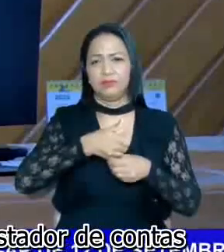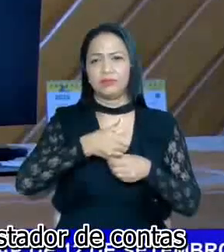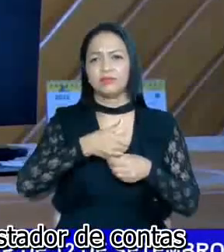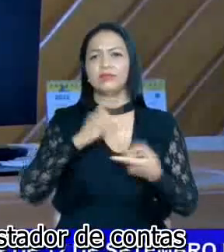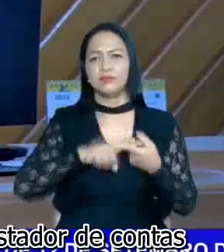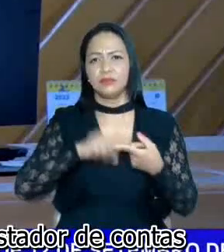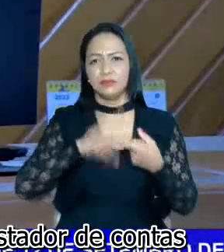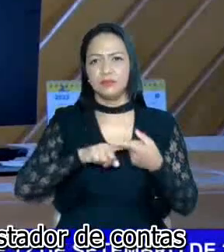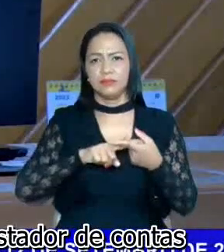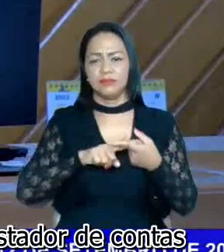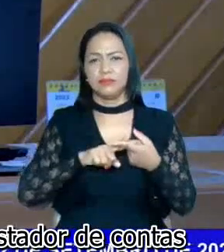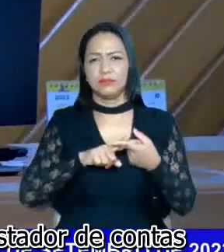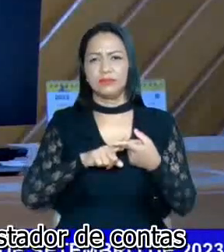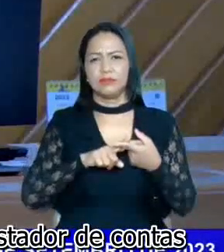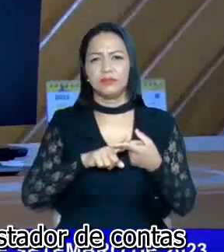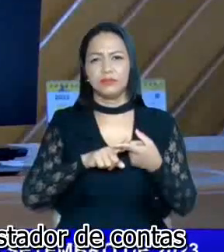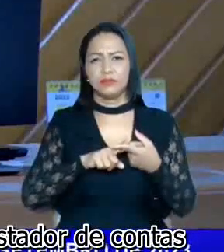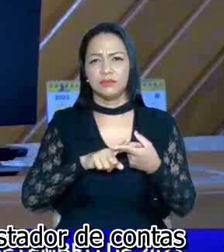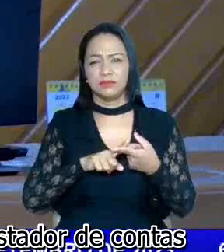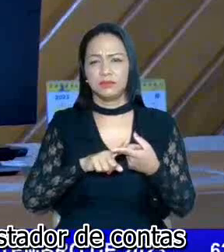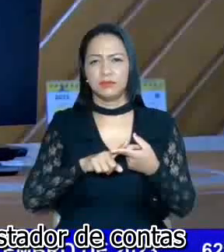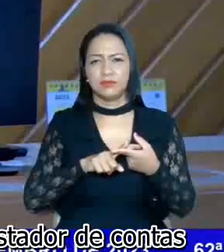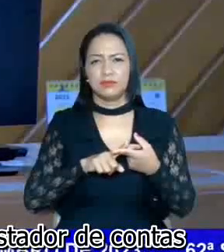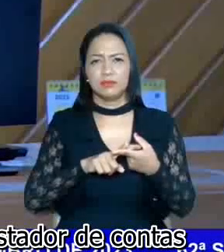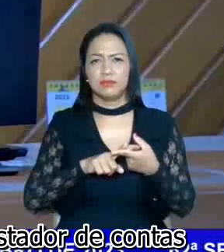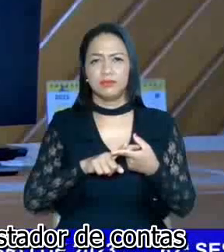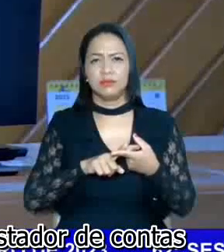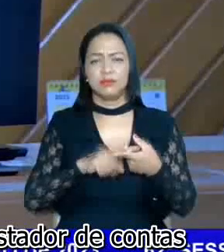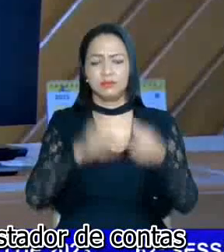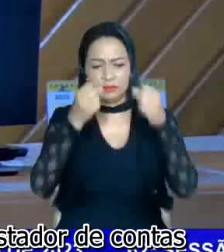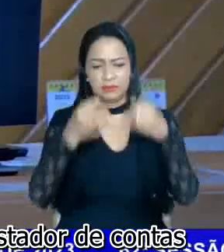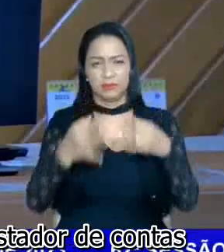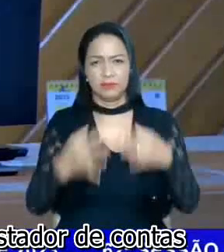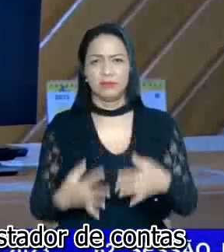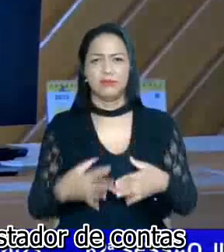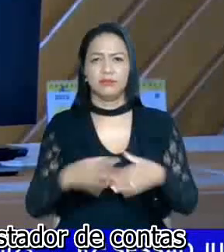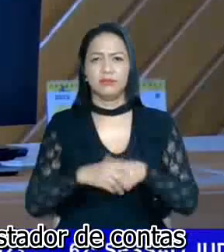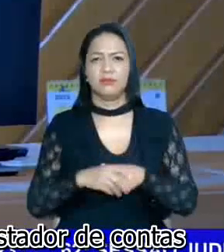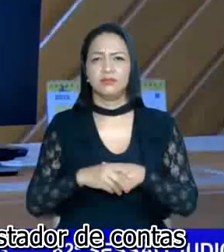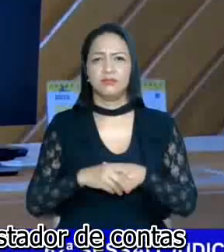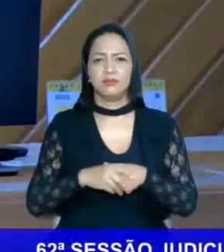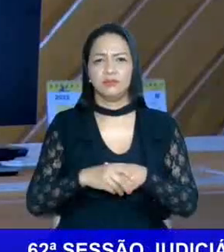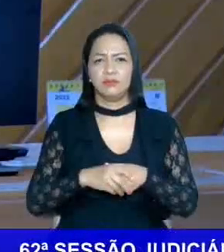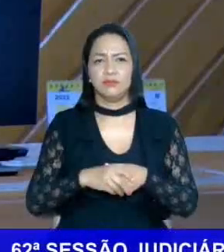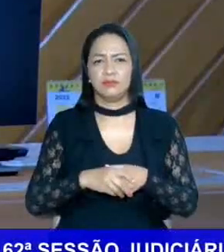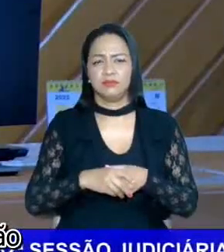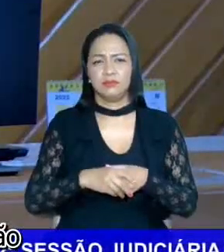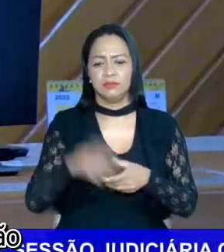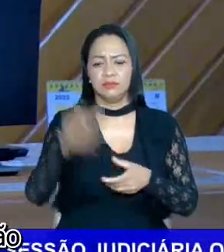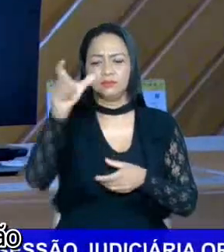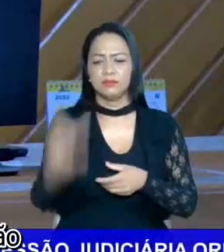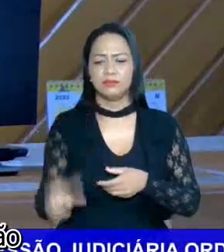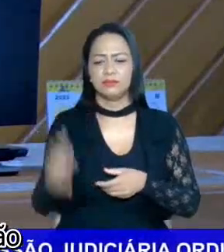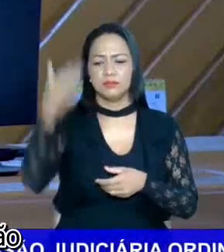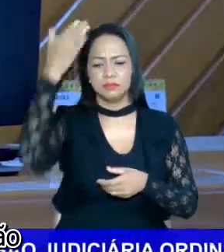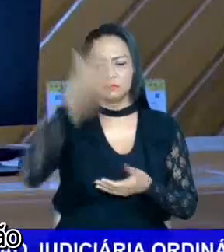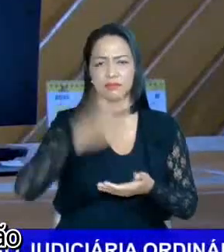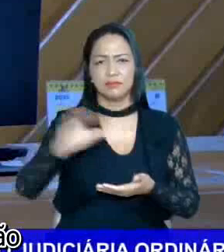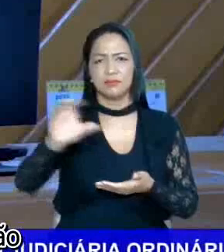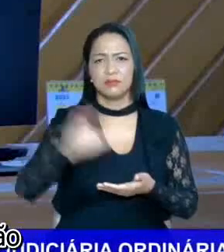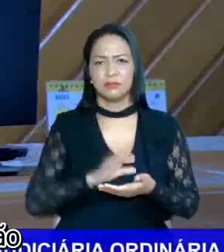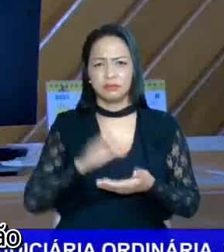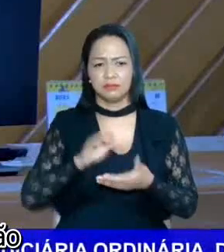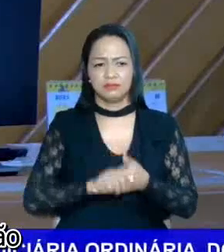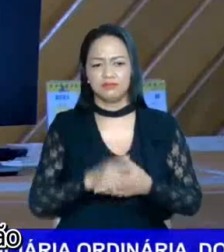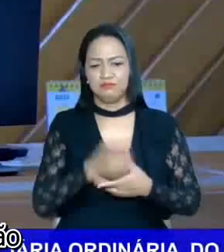E cabe ressaltar nessa sentada que sequer o prestador de contas registrou